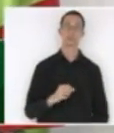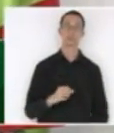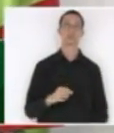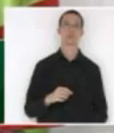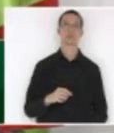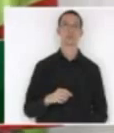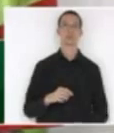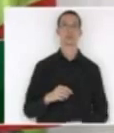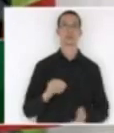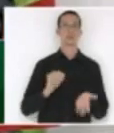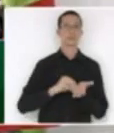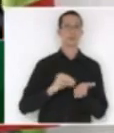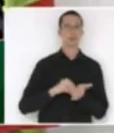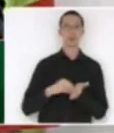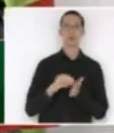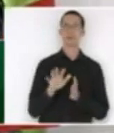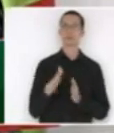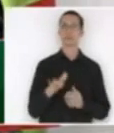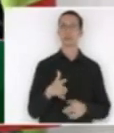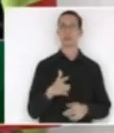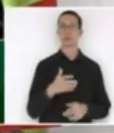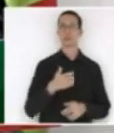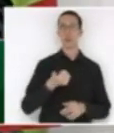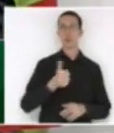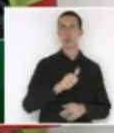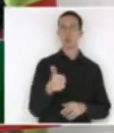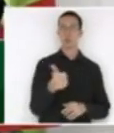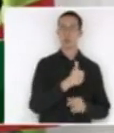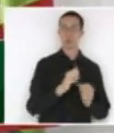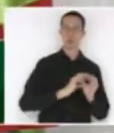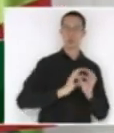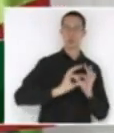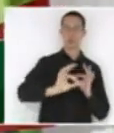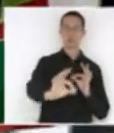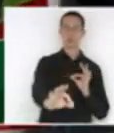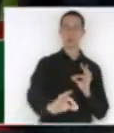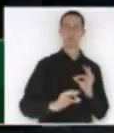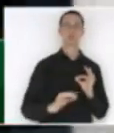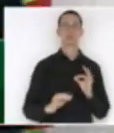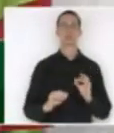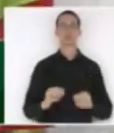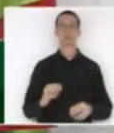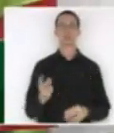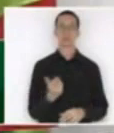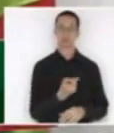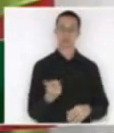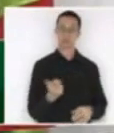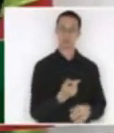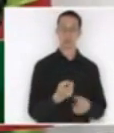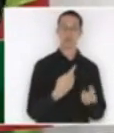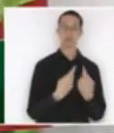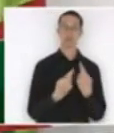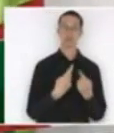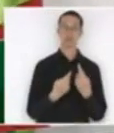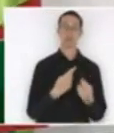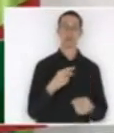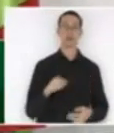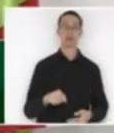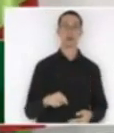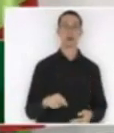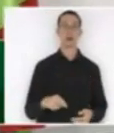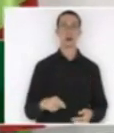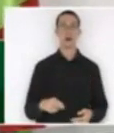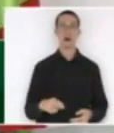menos de 11 quilômetros. E são duas rodovias que faz com que possamos ter um